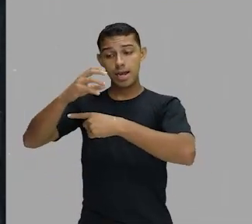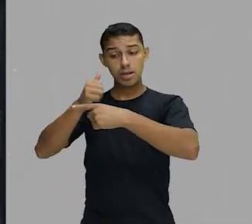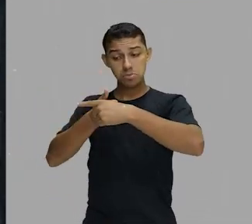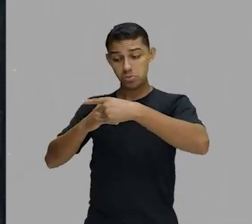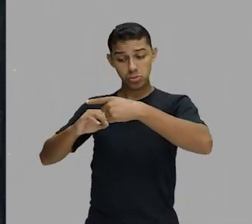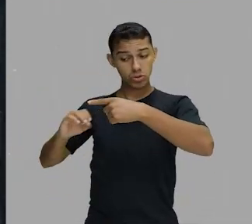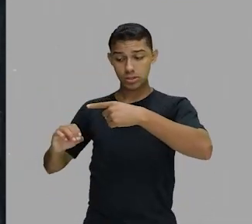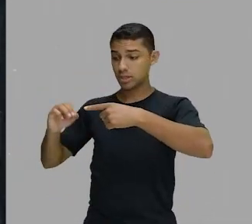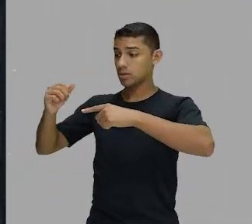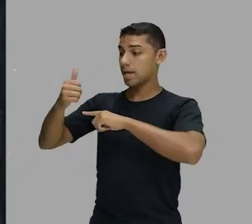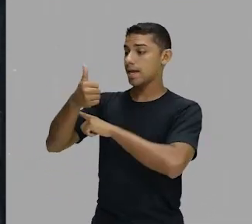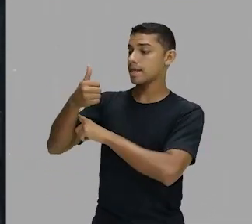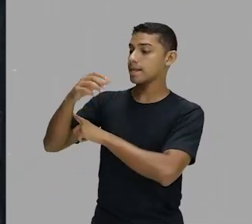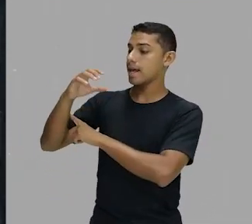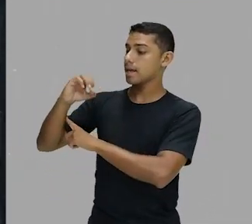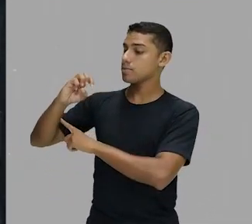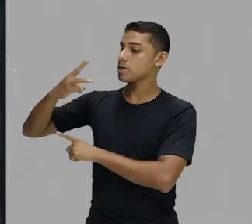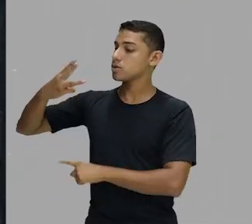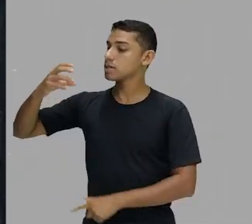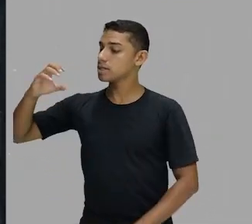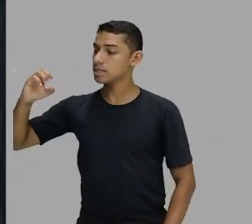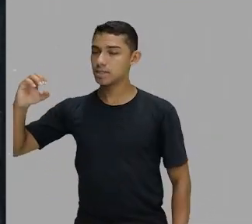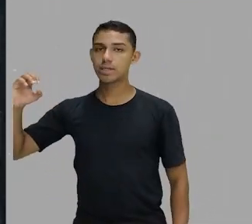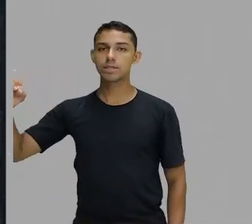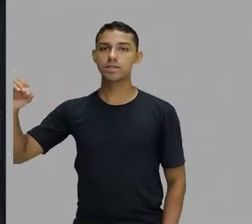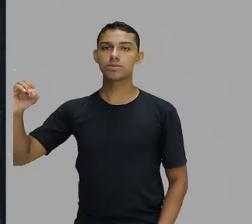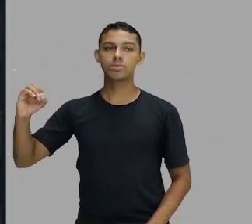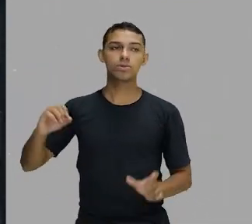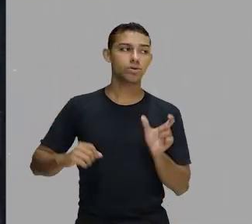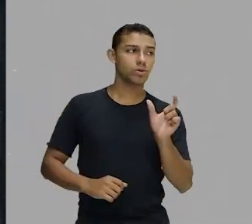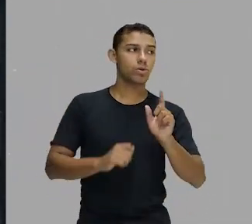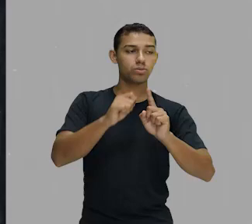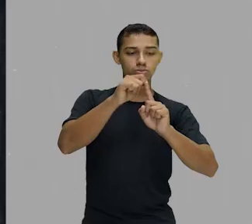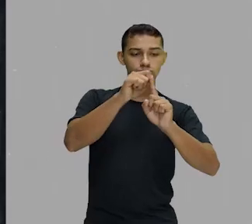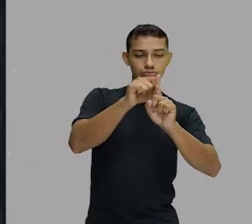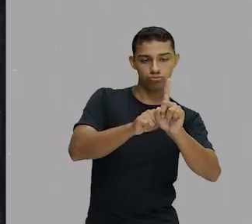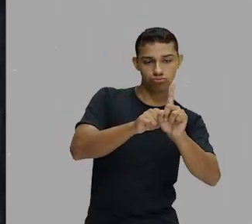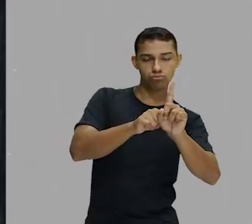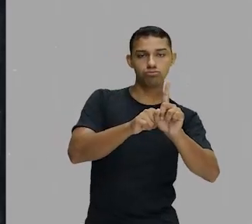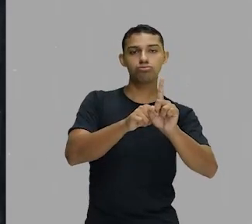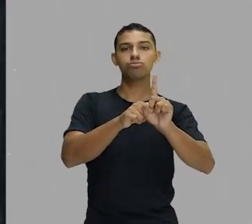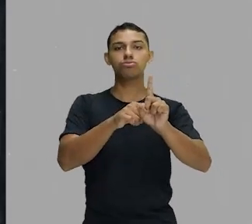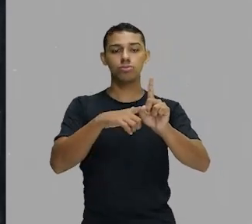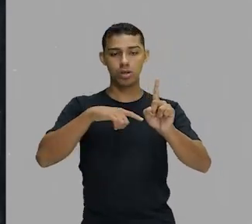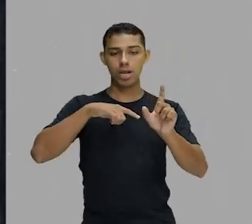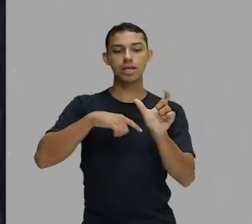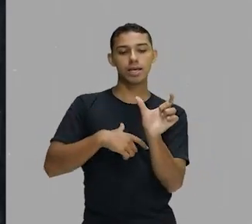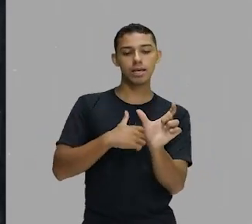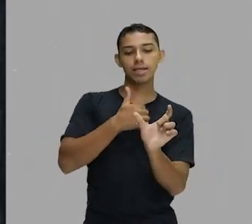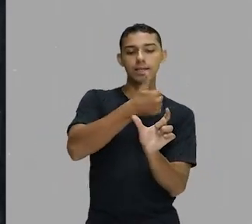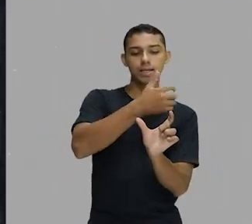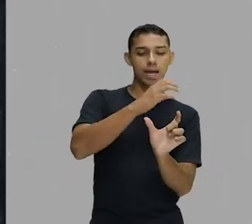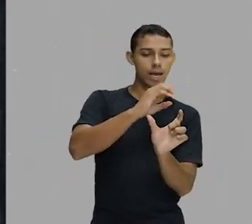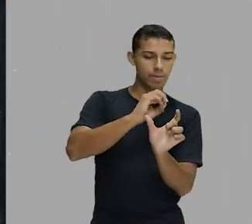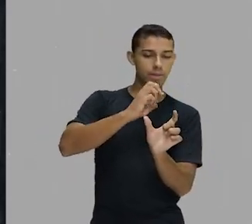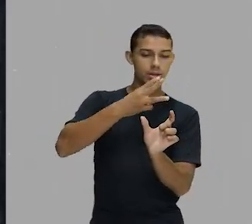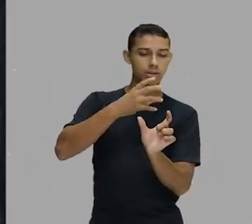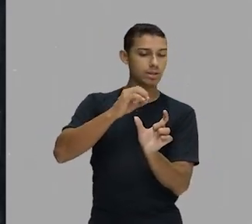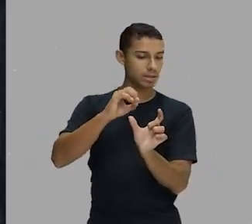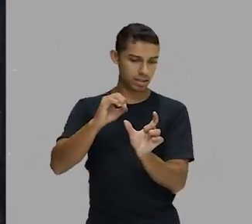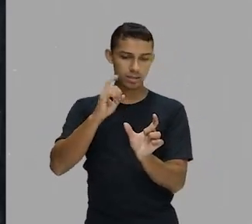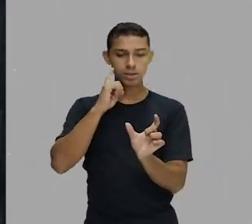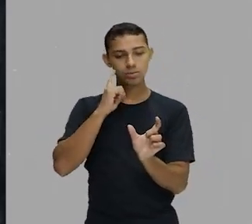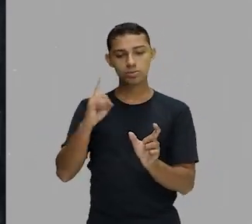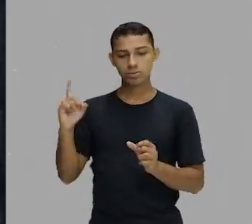valor inicial solicitado. Não, por quê? Porque passado-se um mês, eu já tenho 10.300. E isso